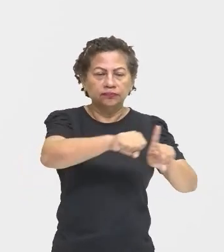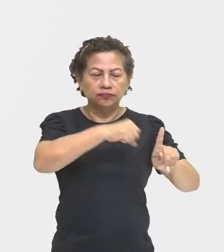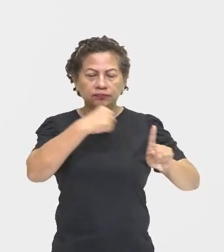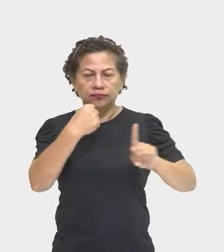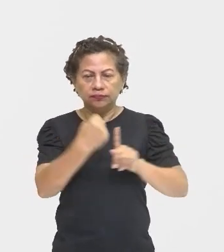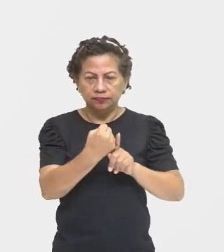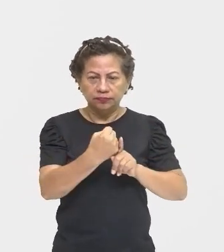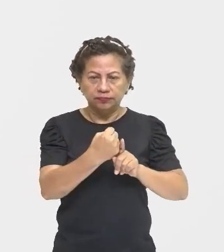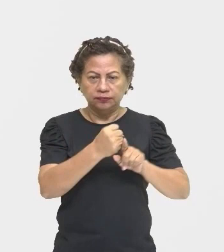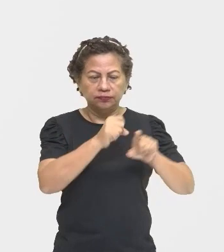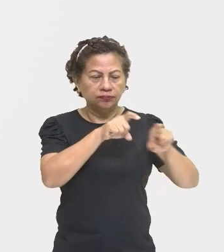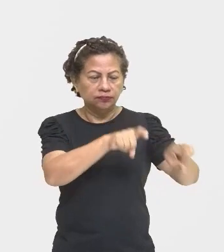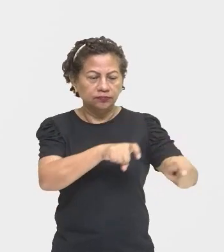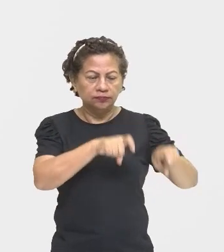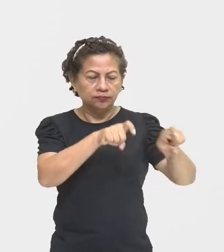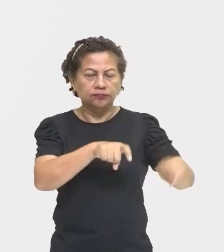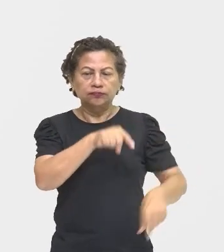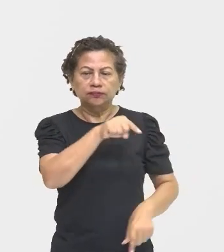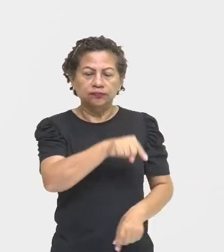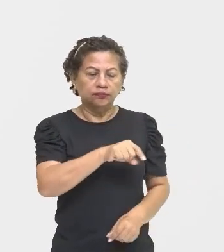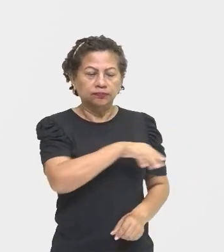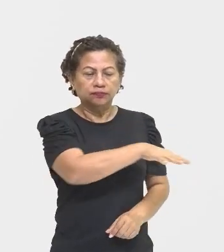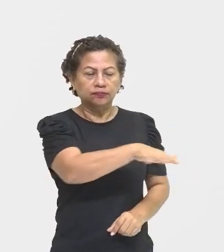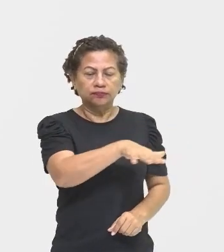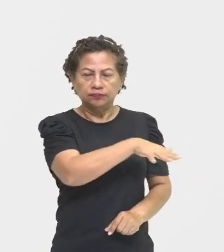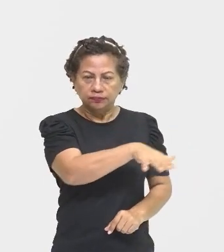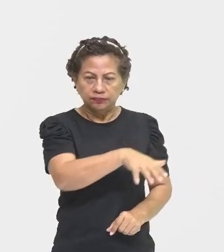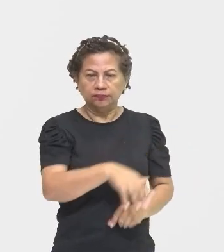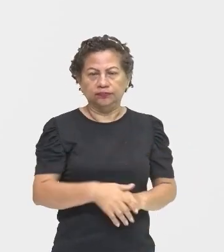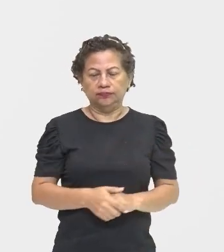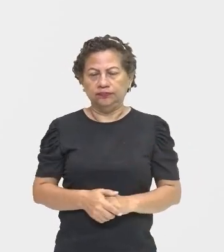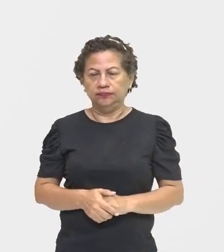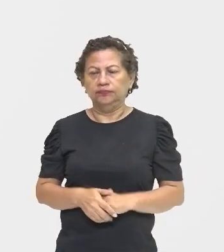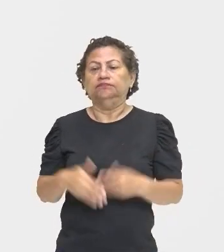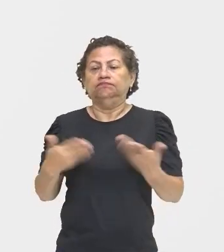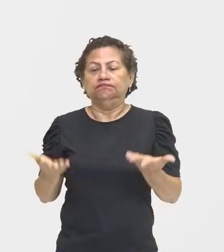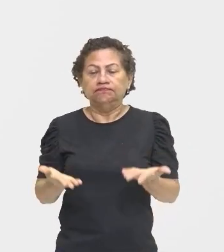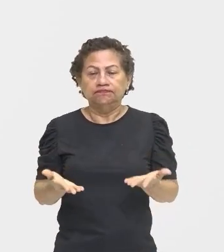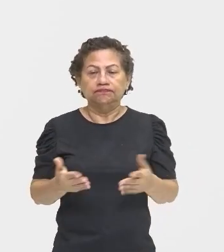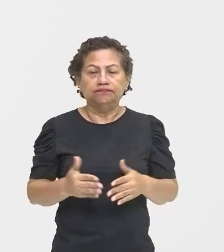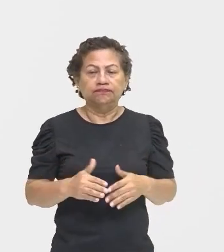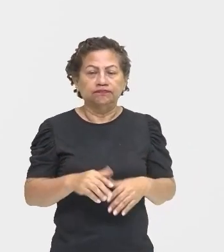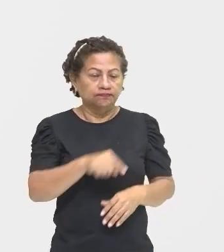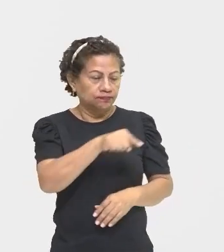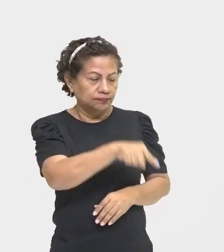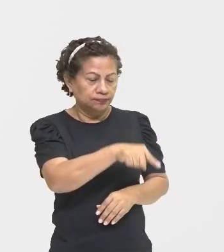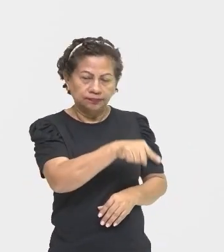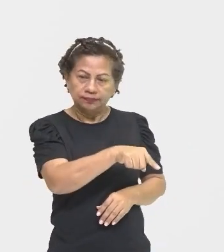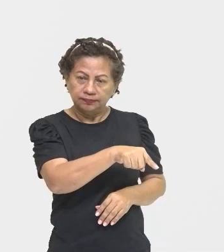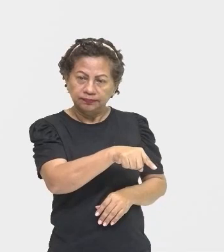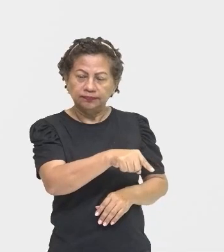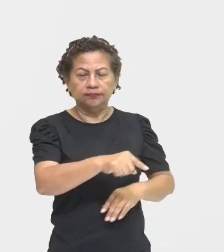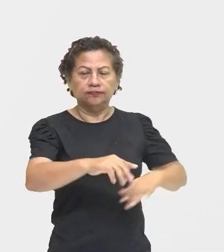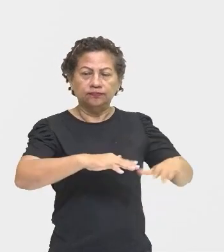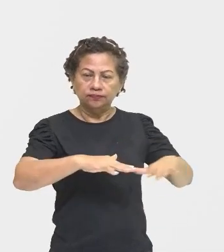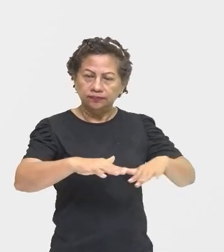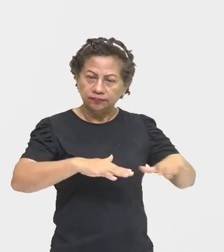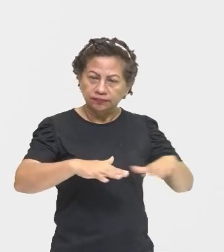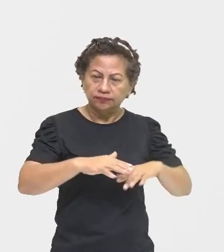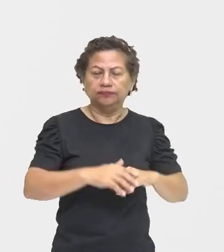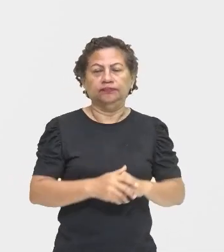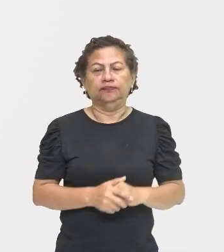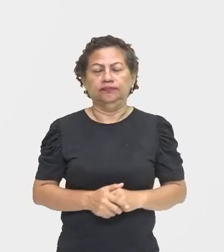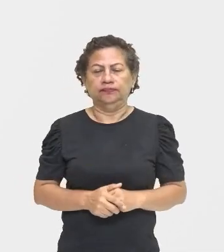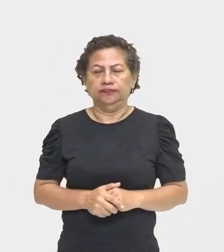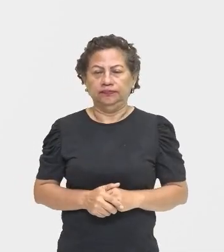só, qual é a particularidade, professor? Os movimentos sociais no campo, eles são feitos por